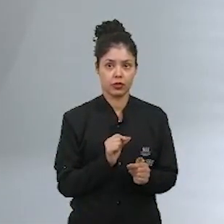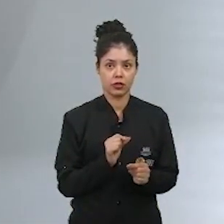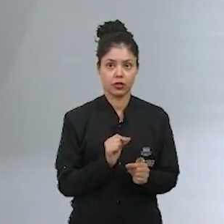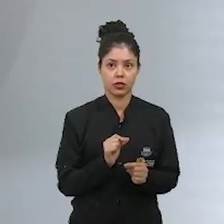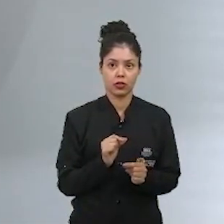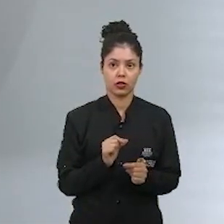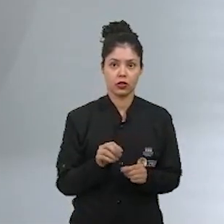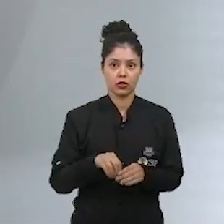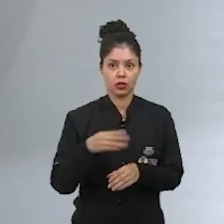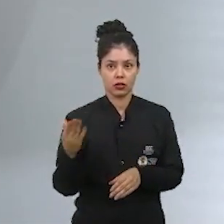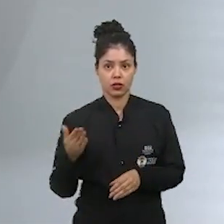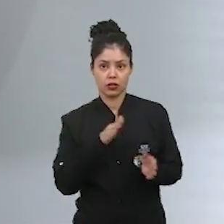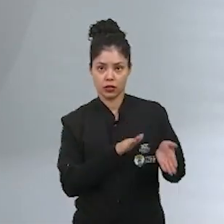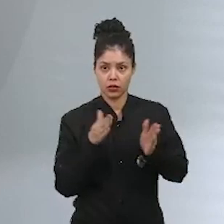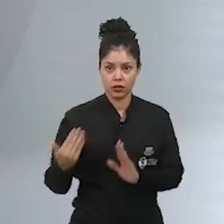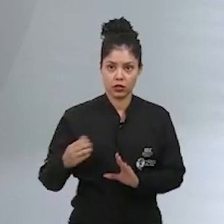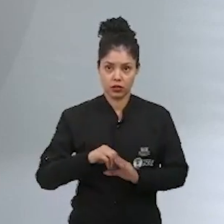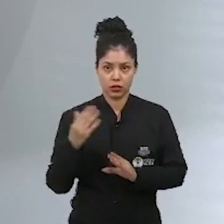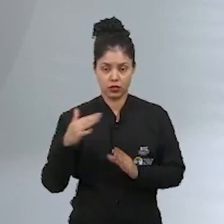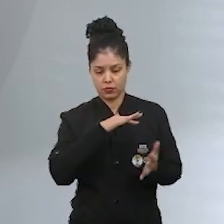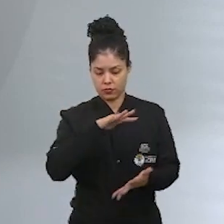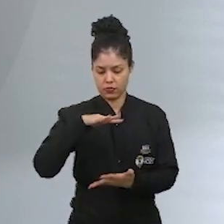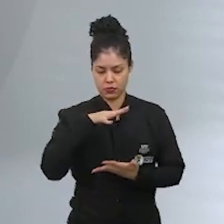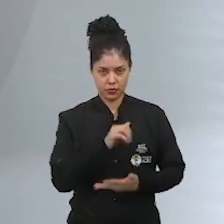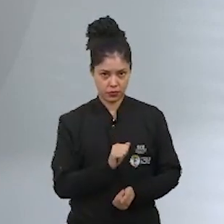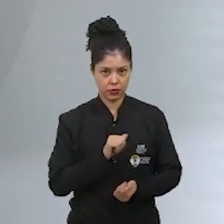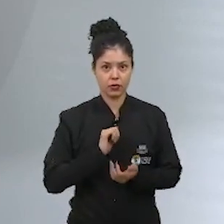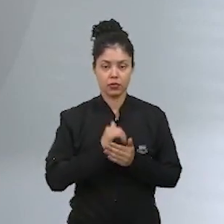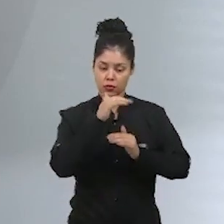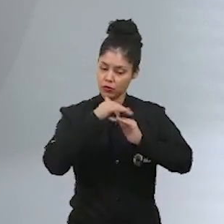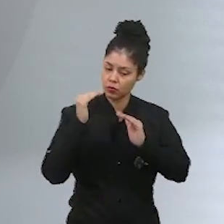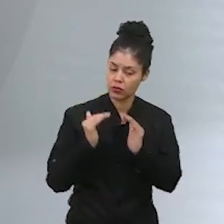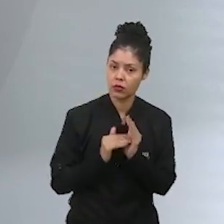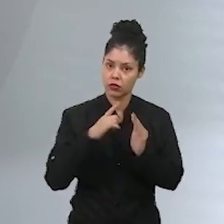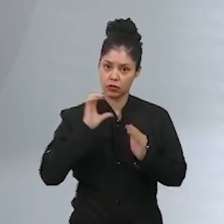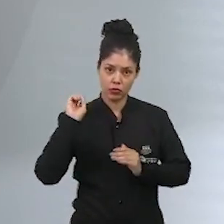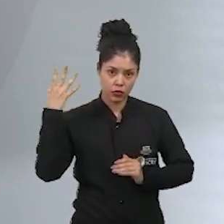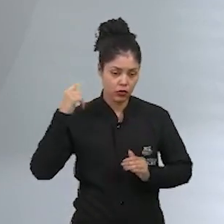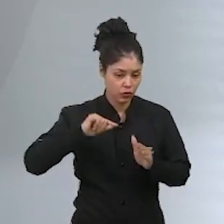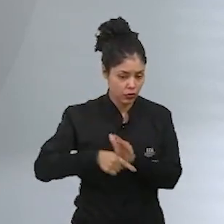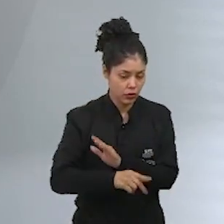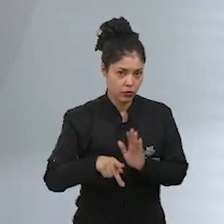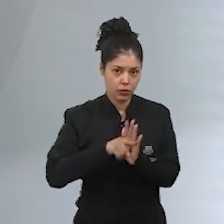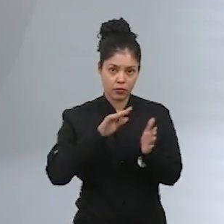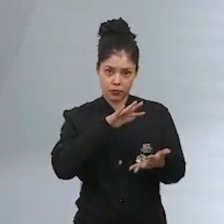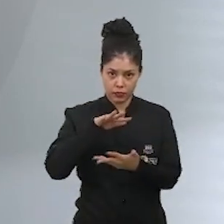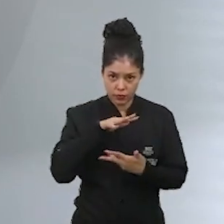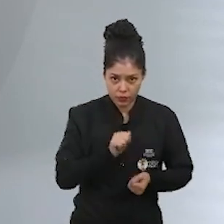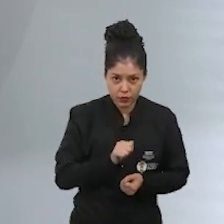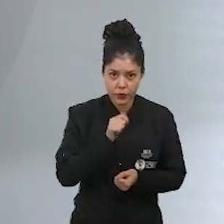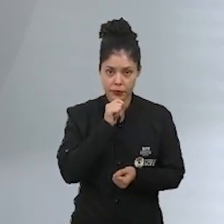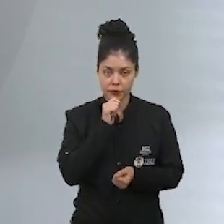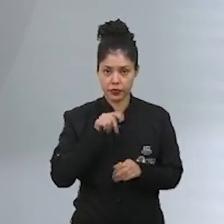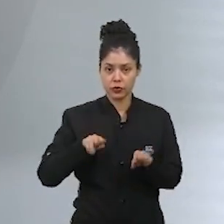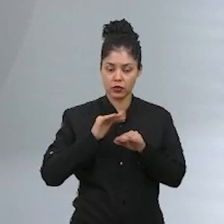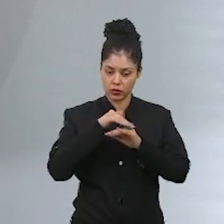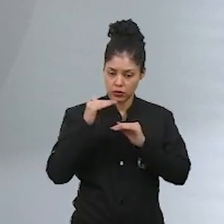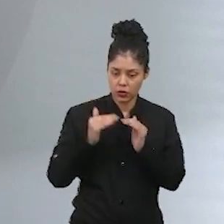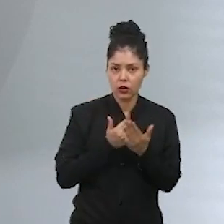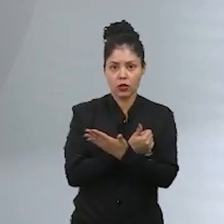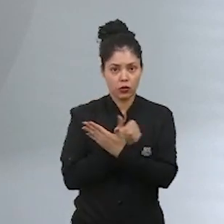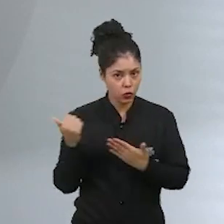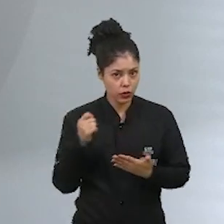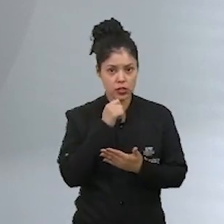no interior e na parte externa da Terra. Tá? Então, tudo que acontece ali no interior da Terra e também todas as